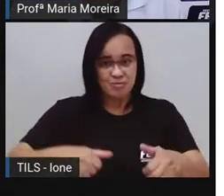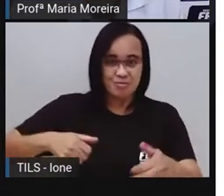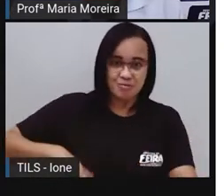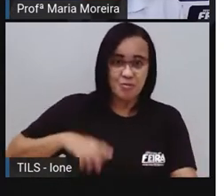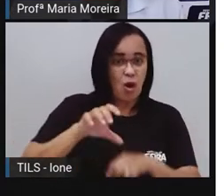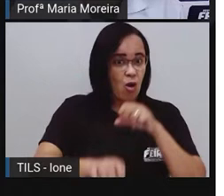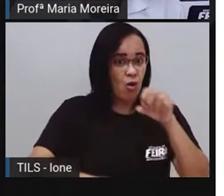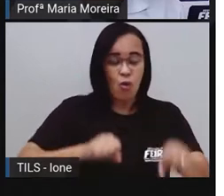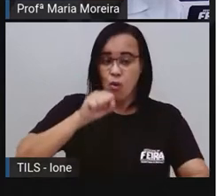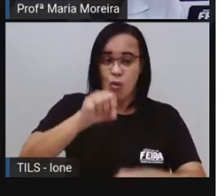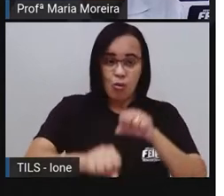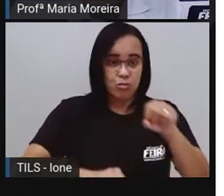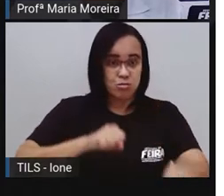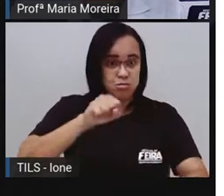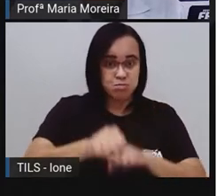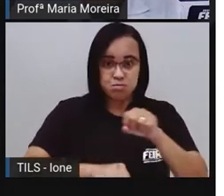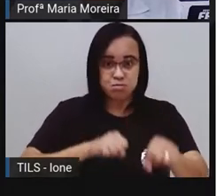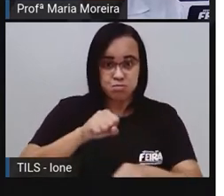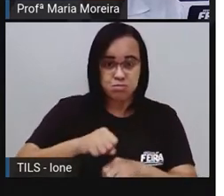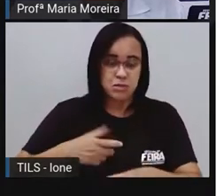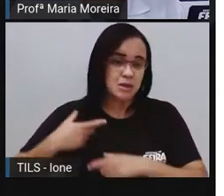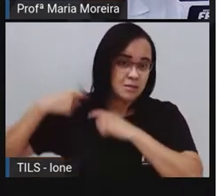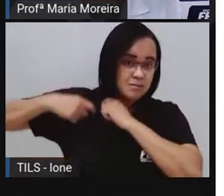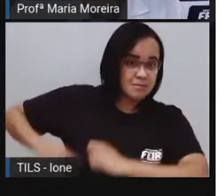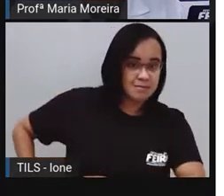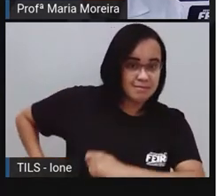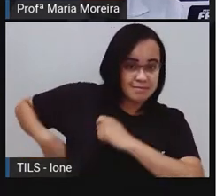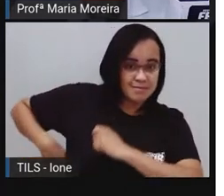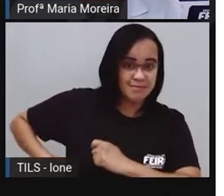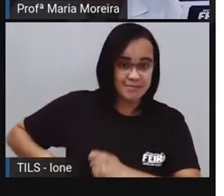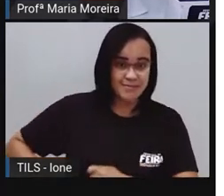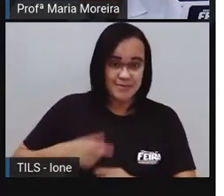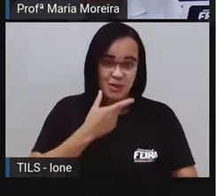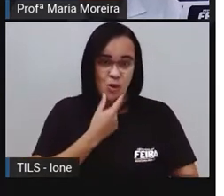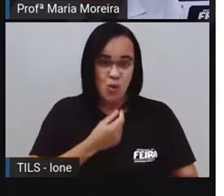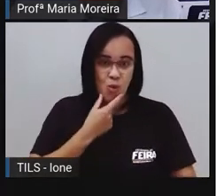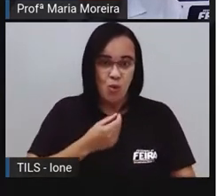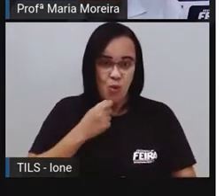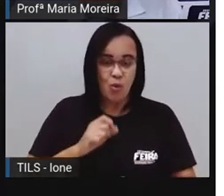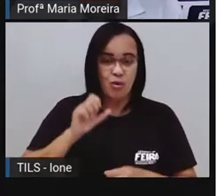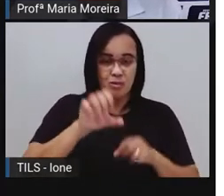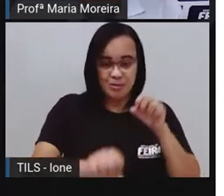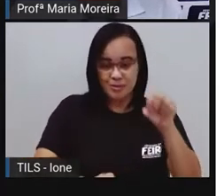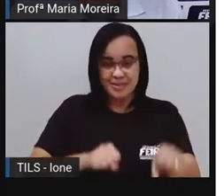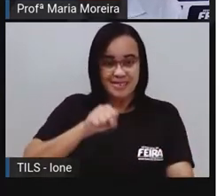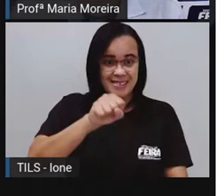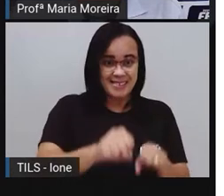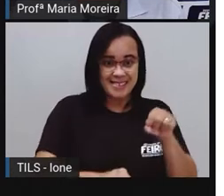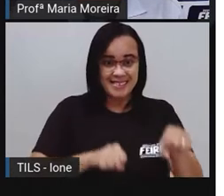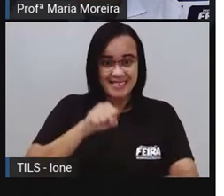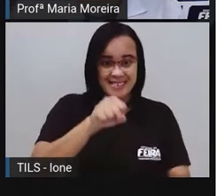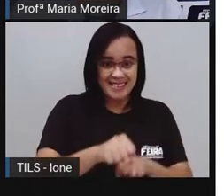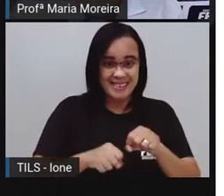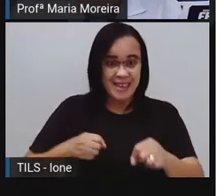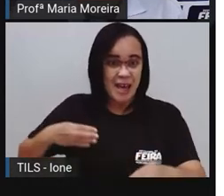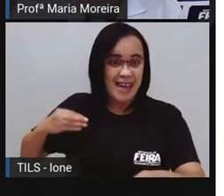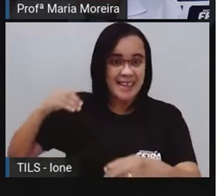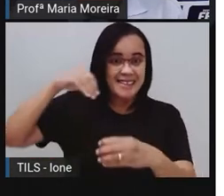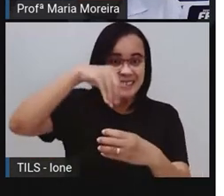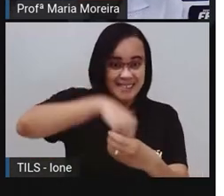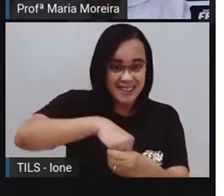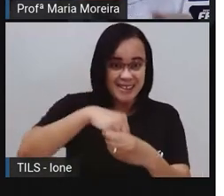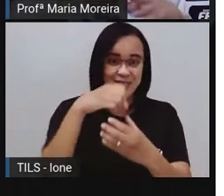Empurrando a bicicleta, o carteiro a pé penetra no coração da